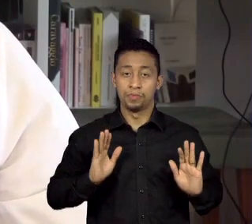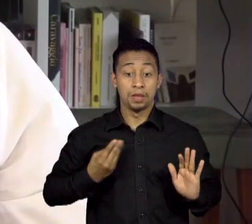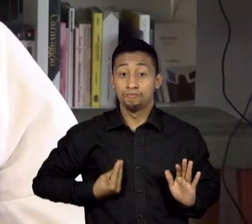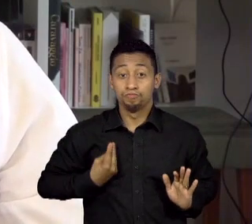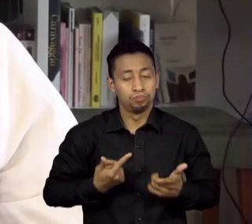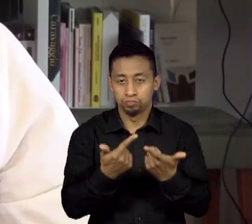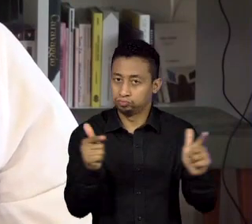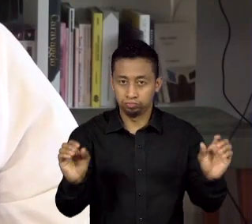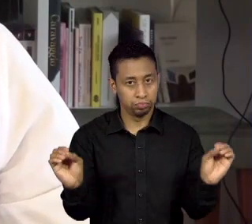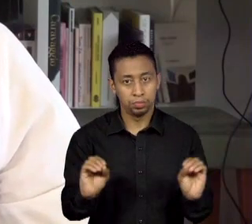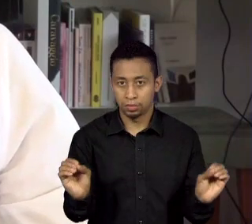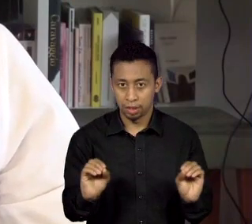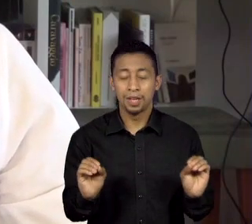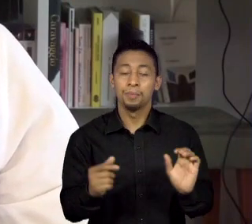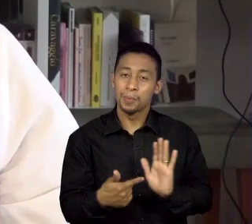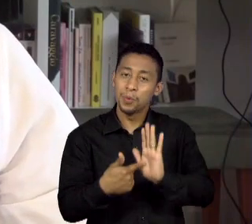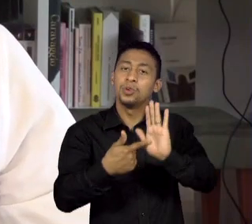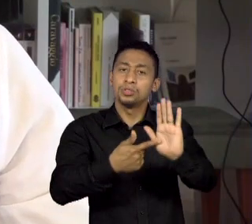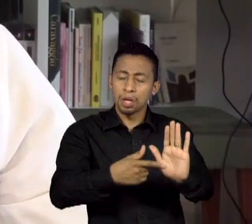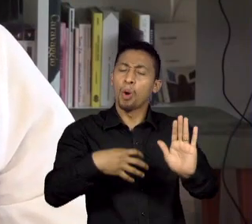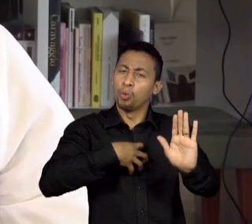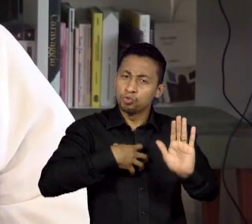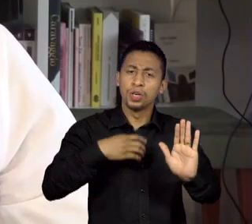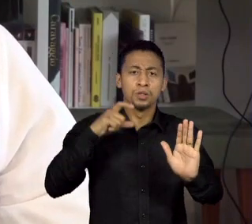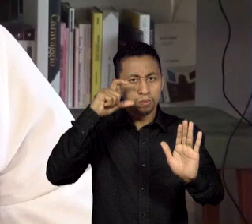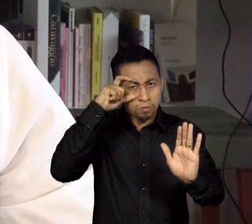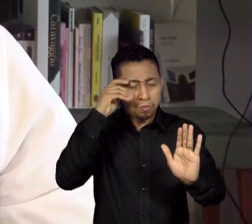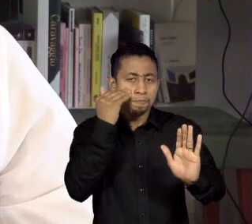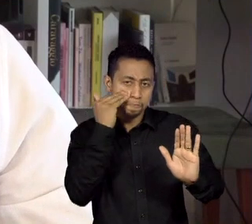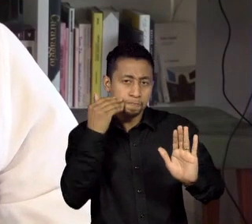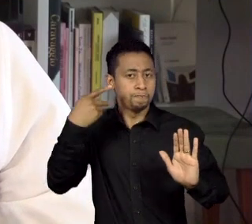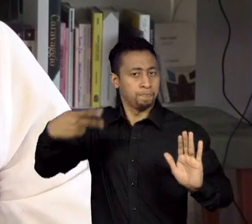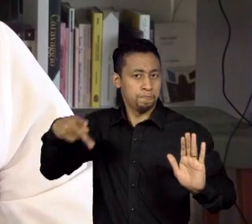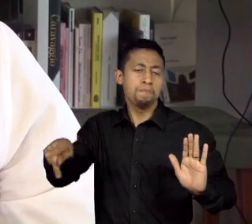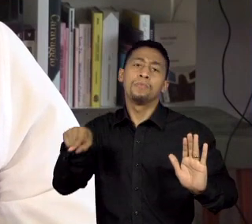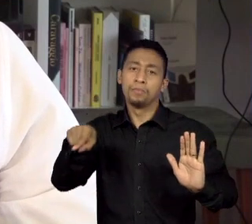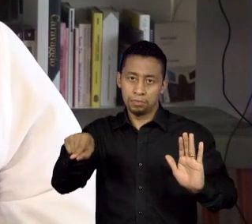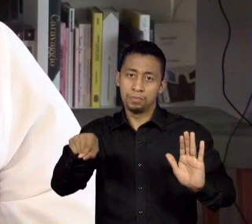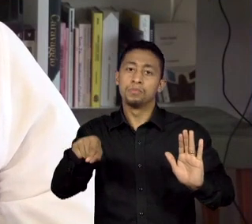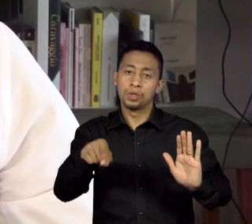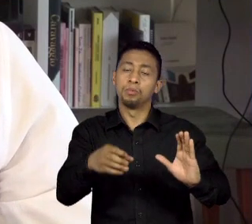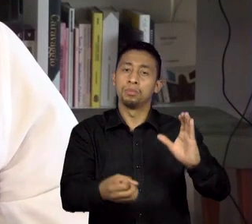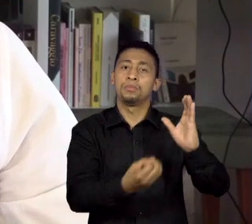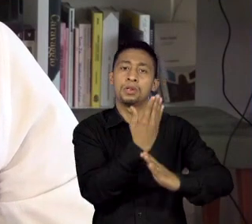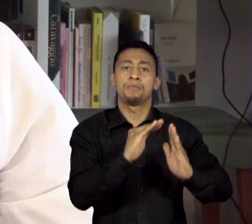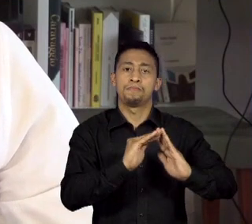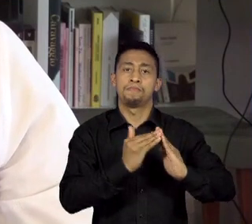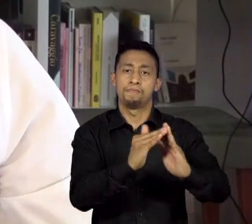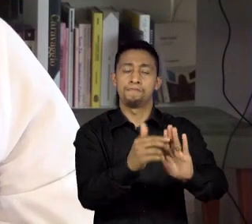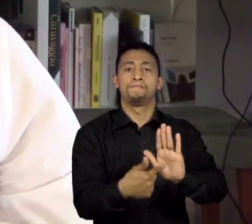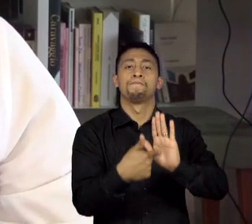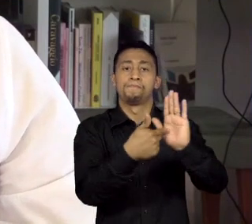esse tom barroco, operístico do Guimarães. Então, é